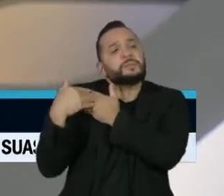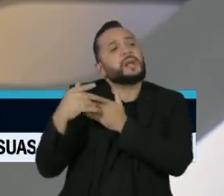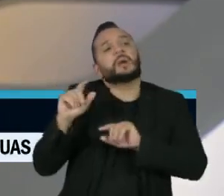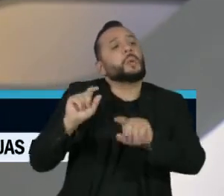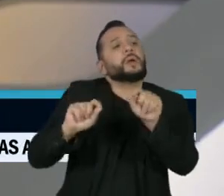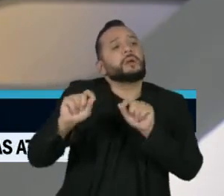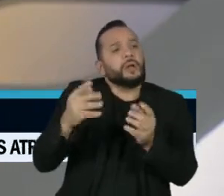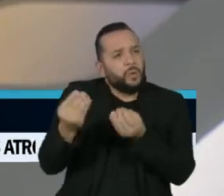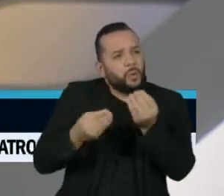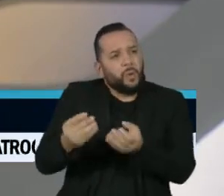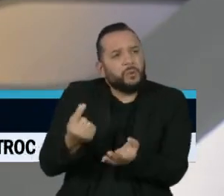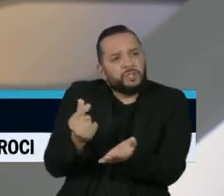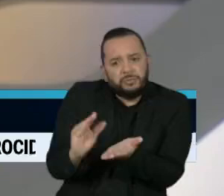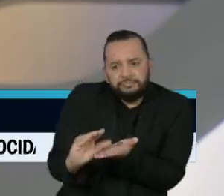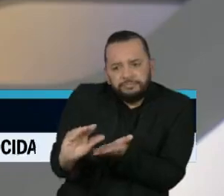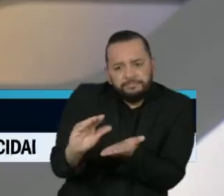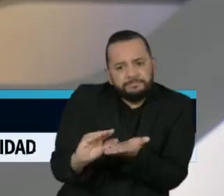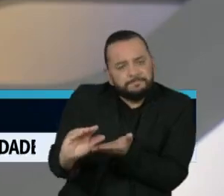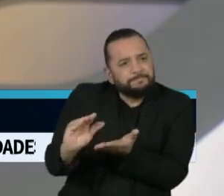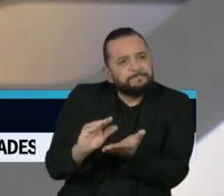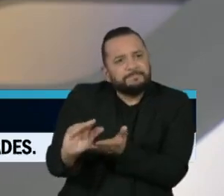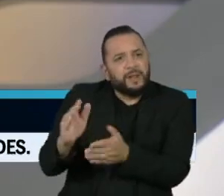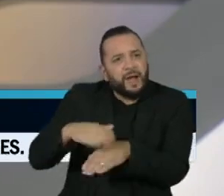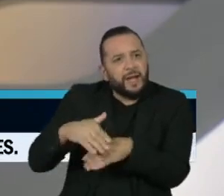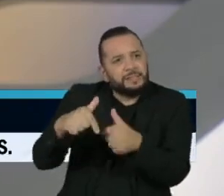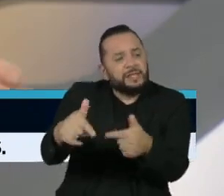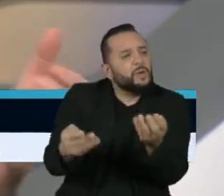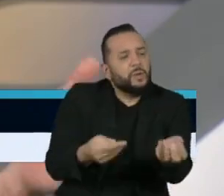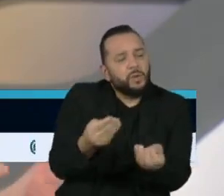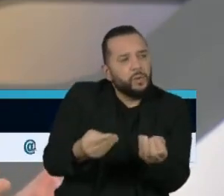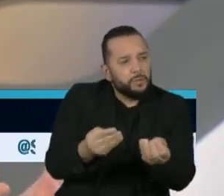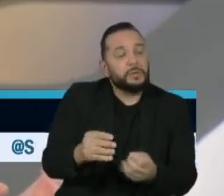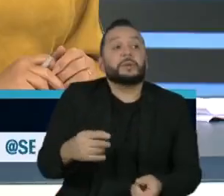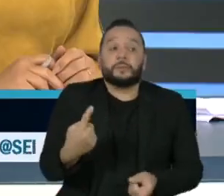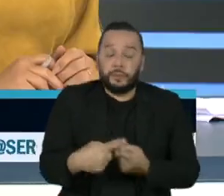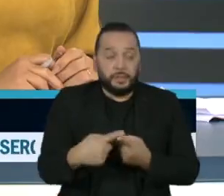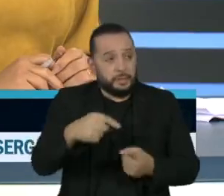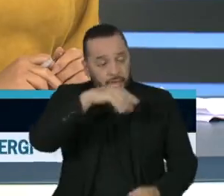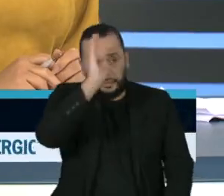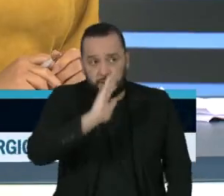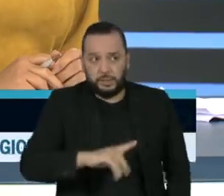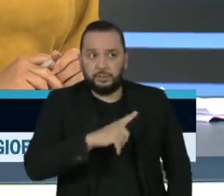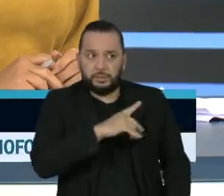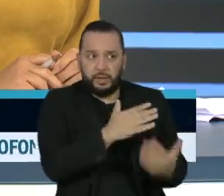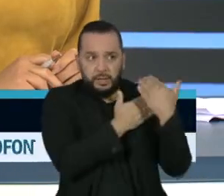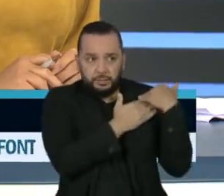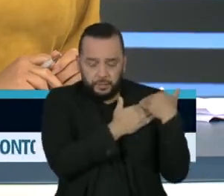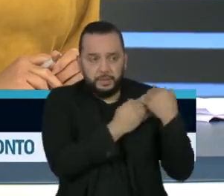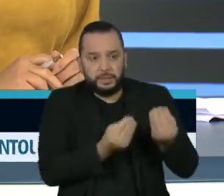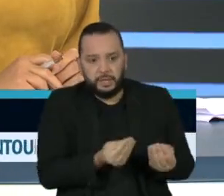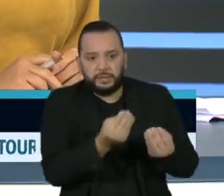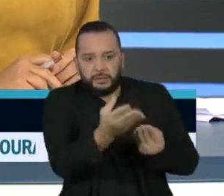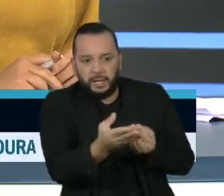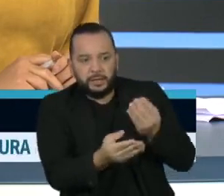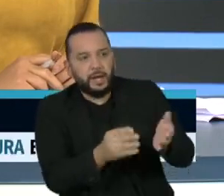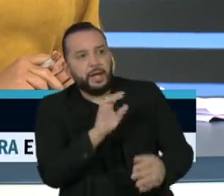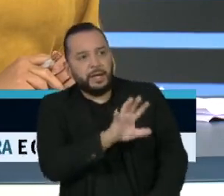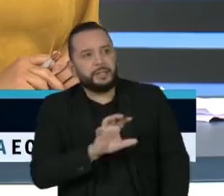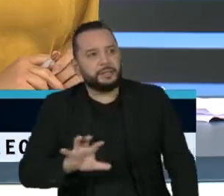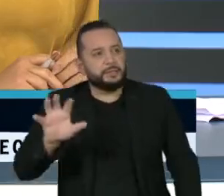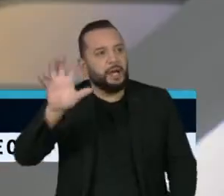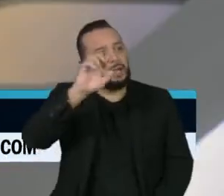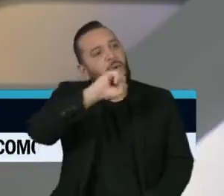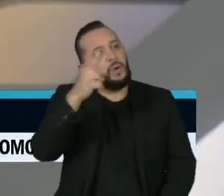Brasil, às vezes, você cria atividades, dá atribuições ou para os estados ou mesmo